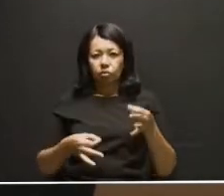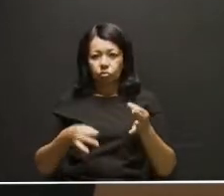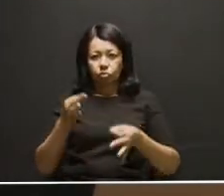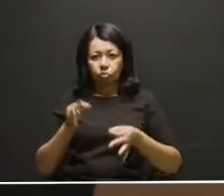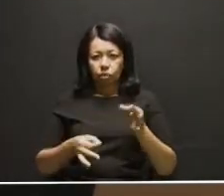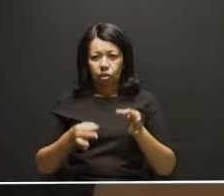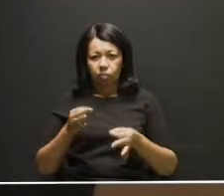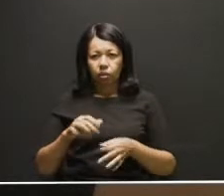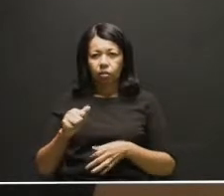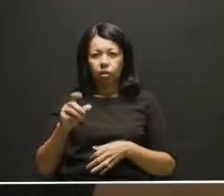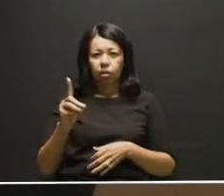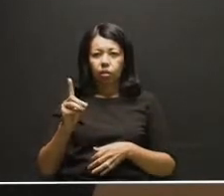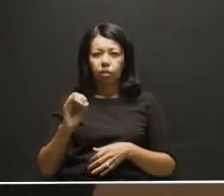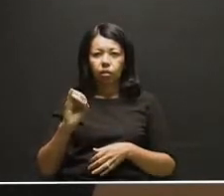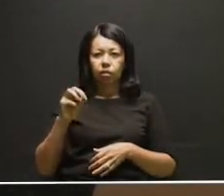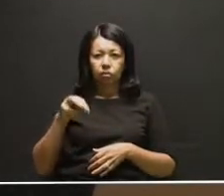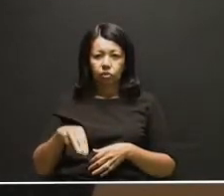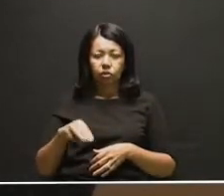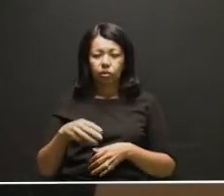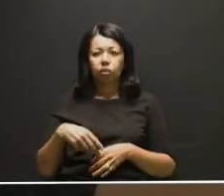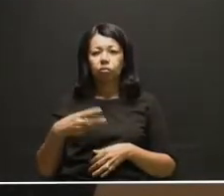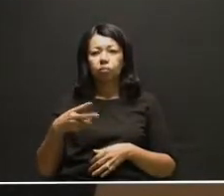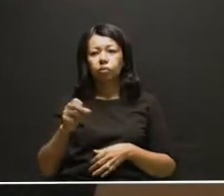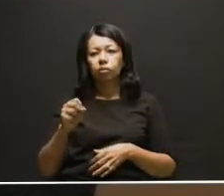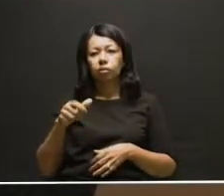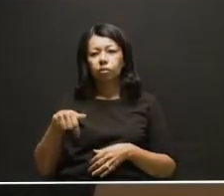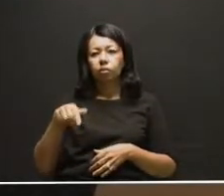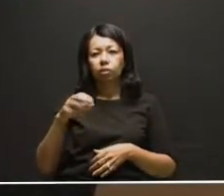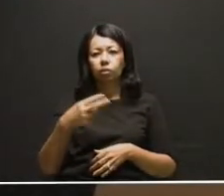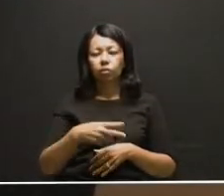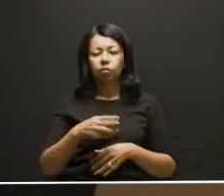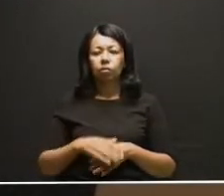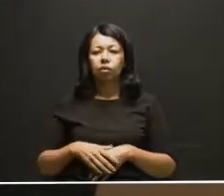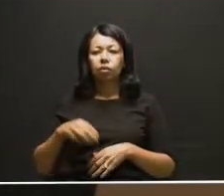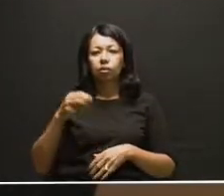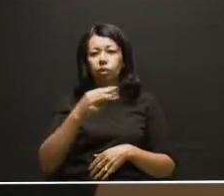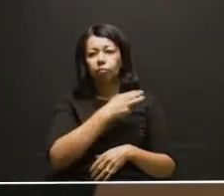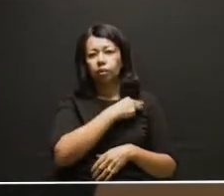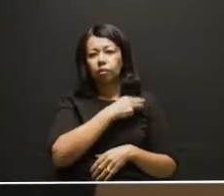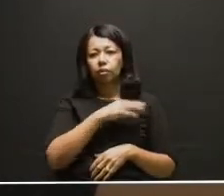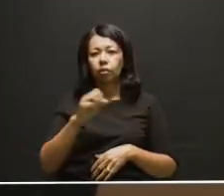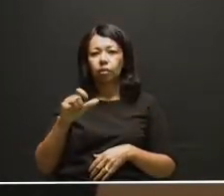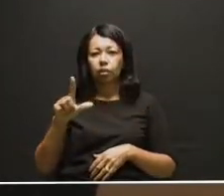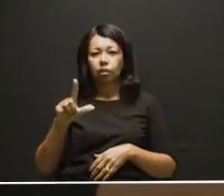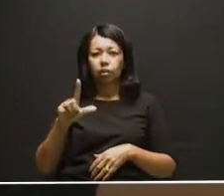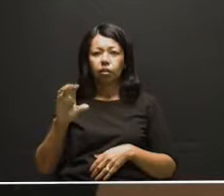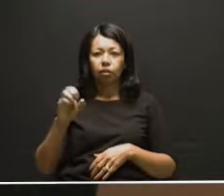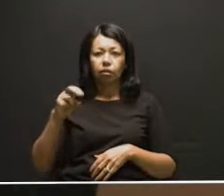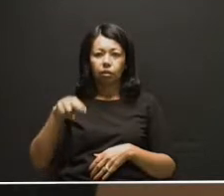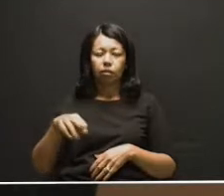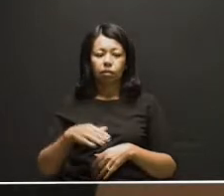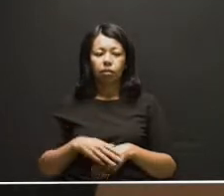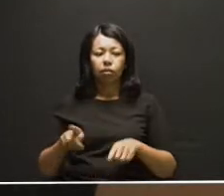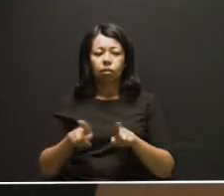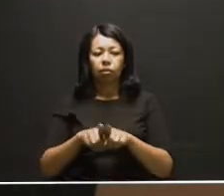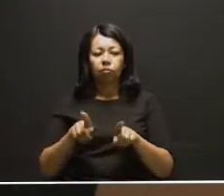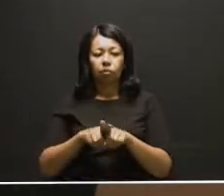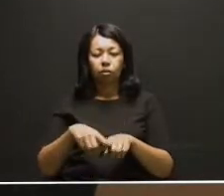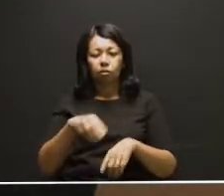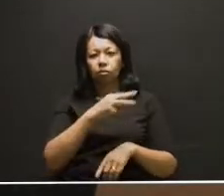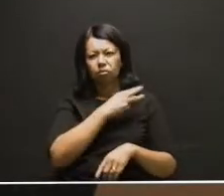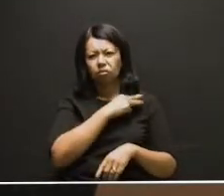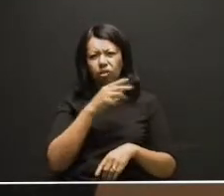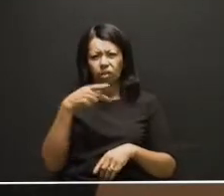da adin número 2.682 da ministra ellen gracie redator do acórdão ministro ayres britto do